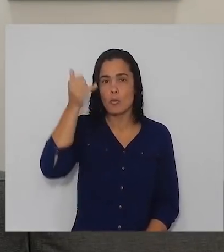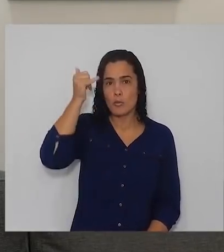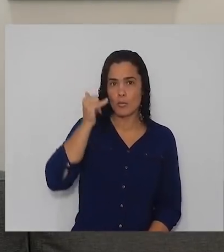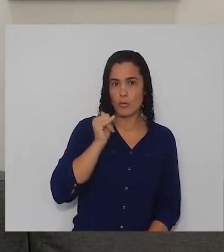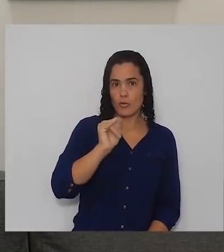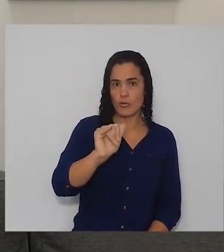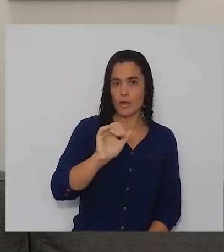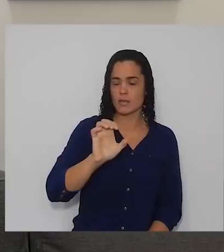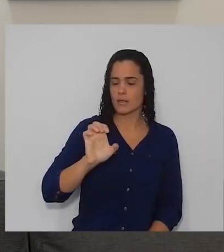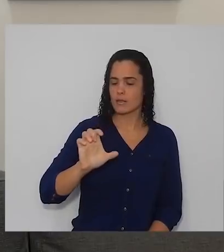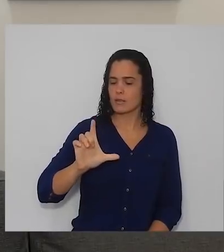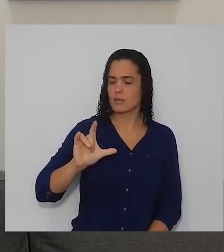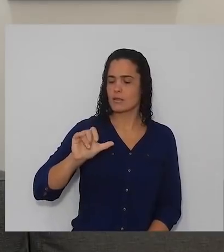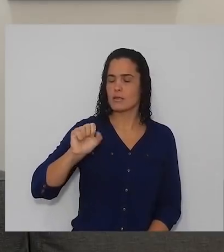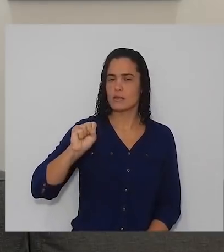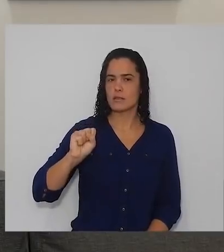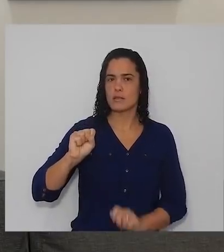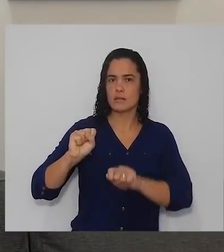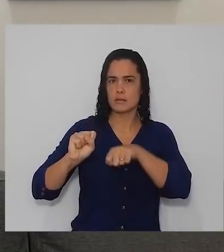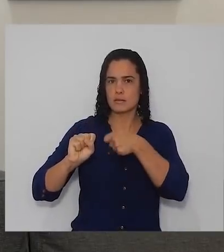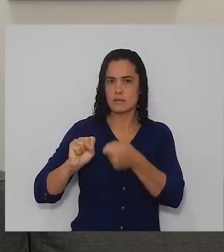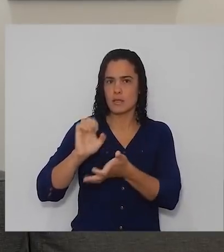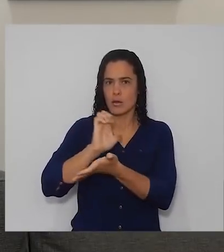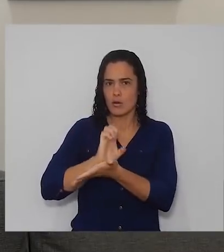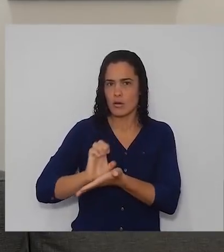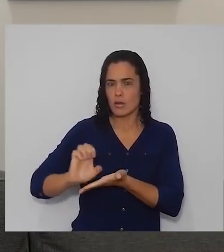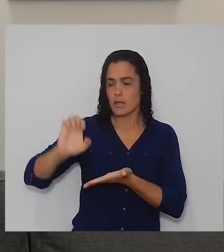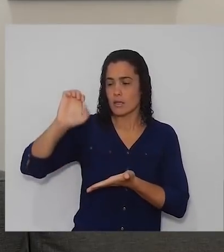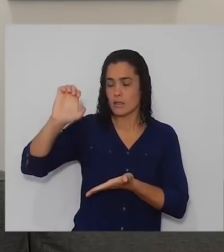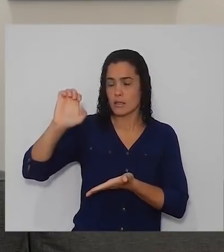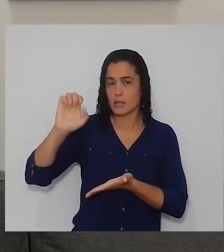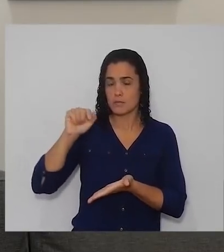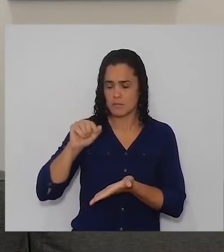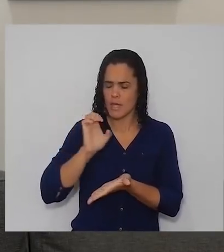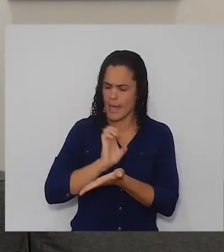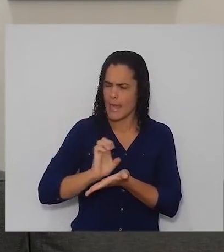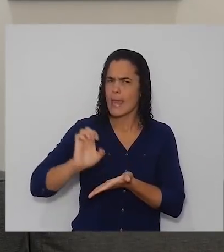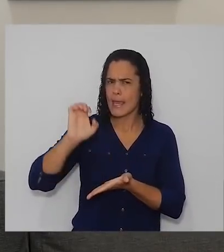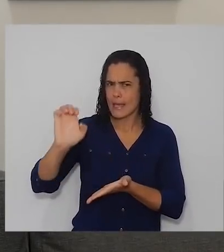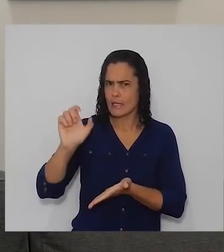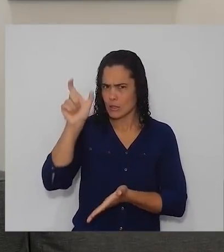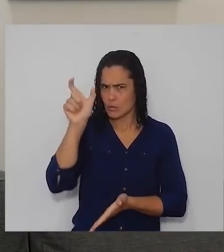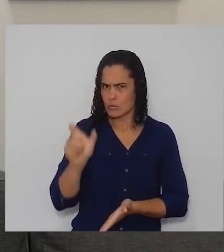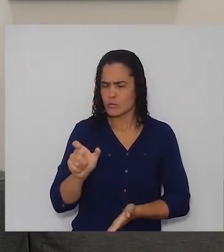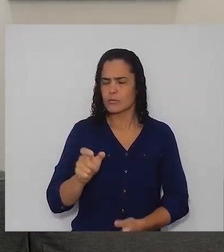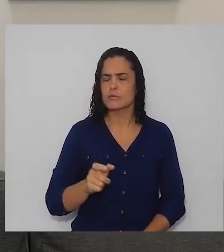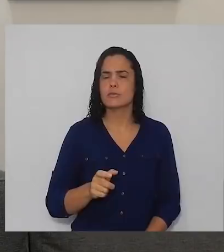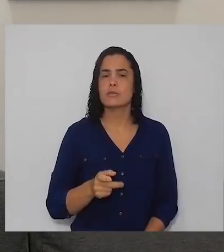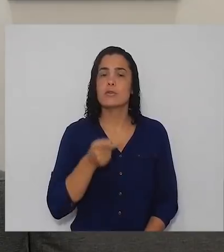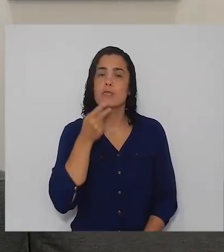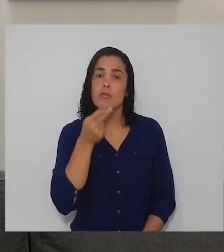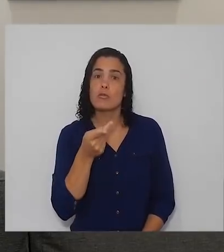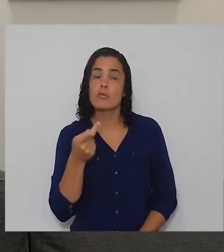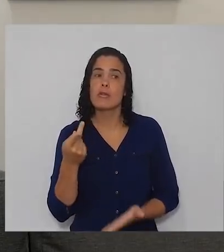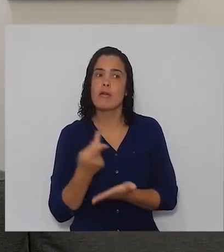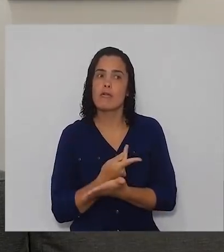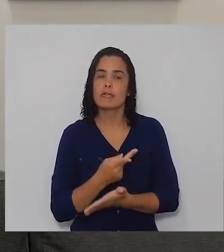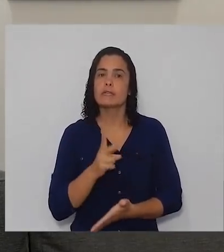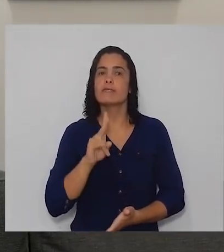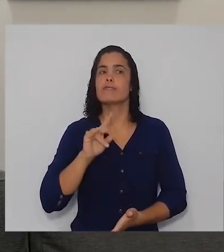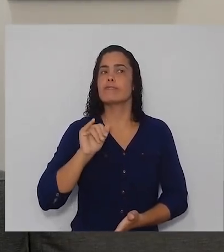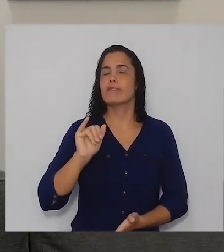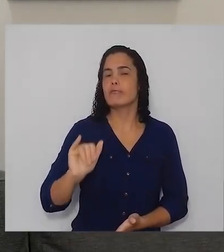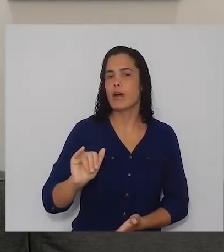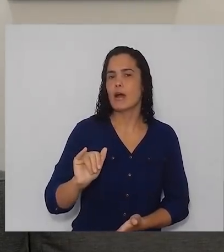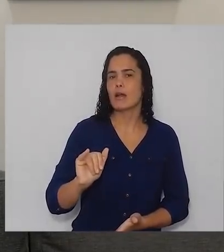O profeta Elias predisse algo que iria acontecer. Não sei se ele não poderia imaginar ou